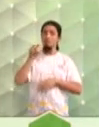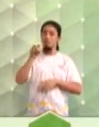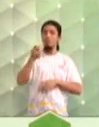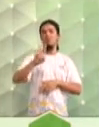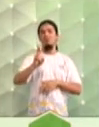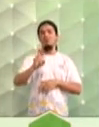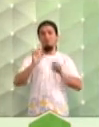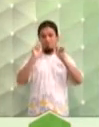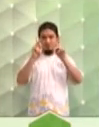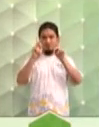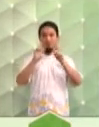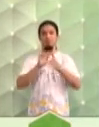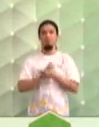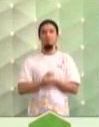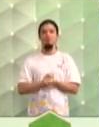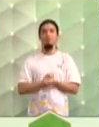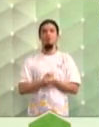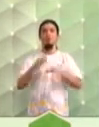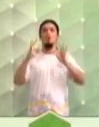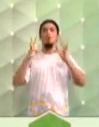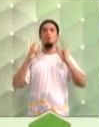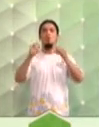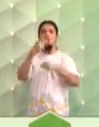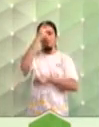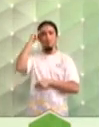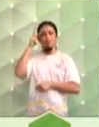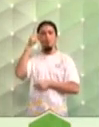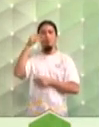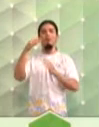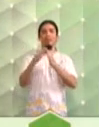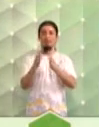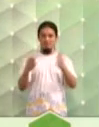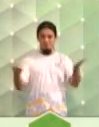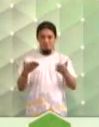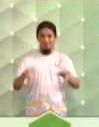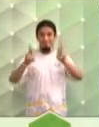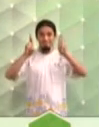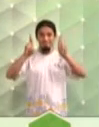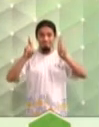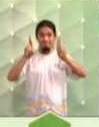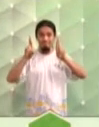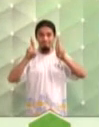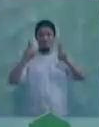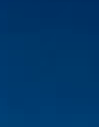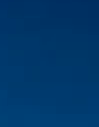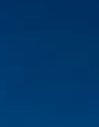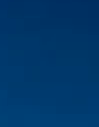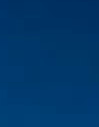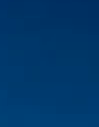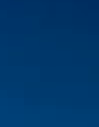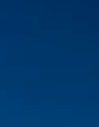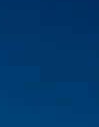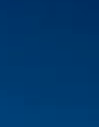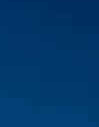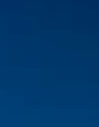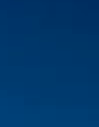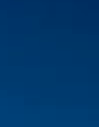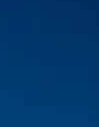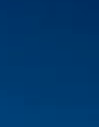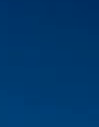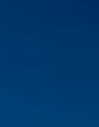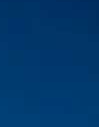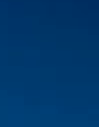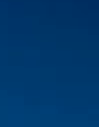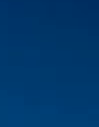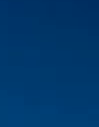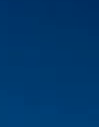Clodoaldo? Podemos. Todo mundo que está em casa, vai lá. Cruzando os dedos. Boa sorte para vocês. É agora. R$5.000. Valendo